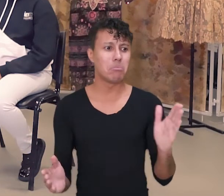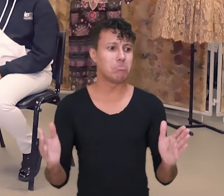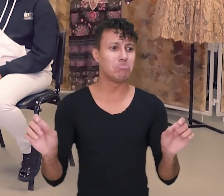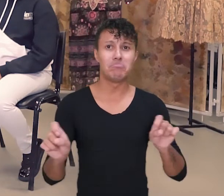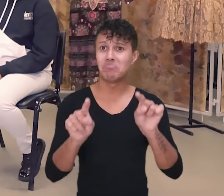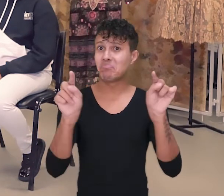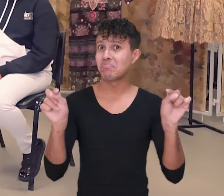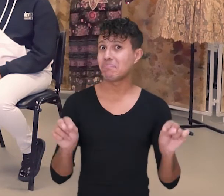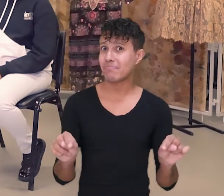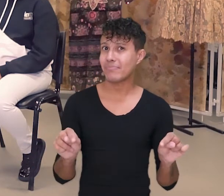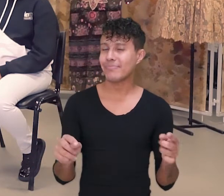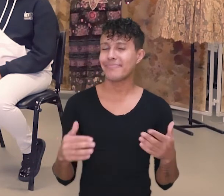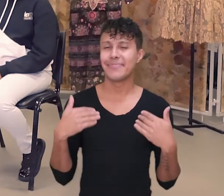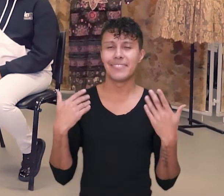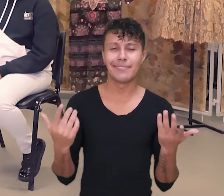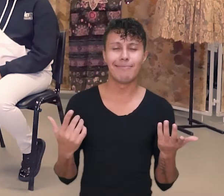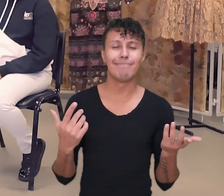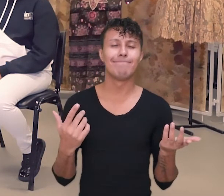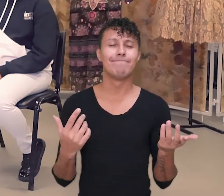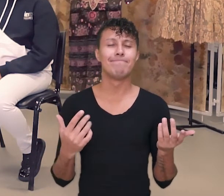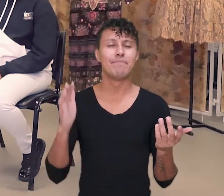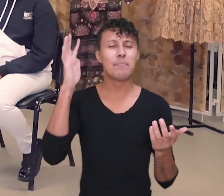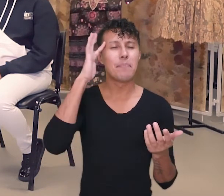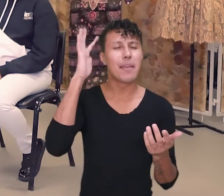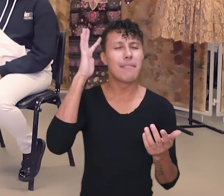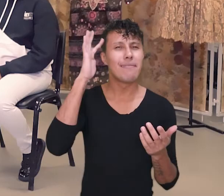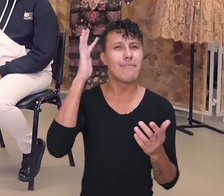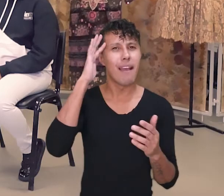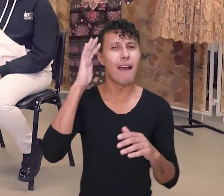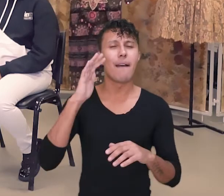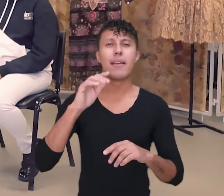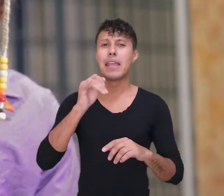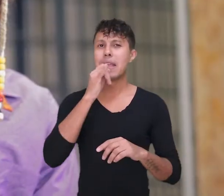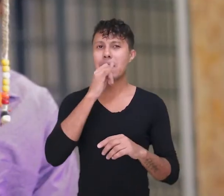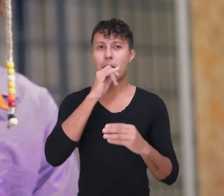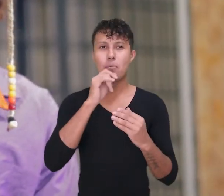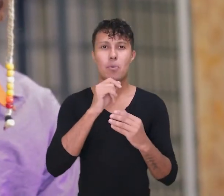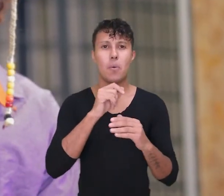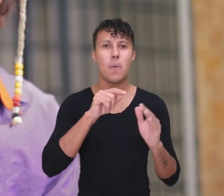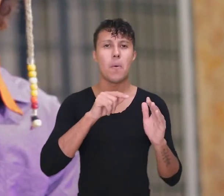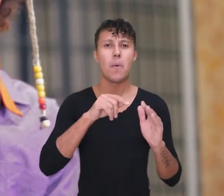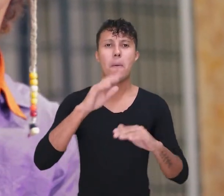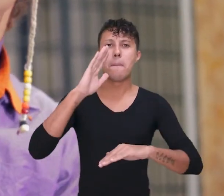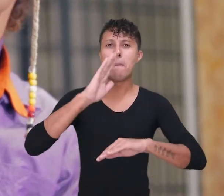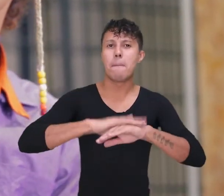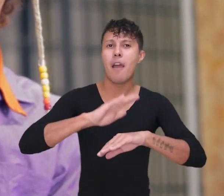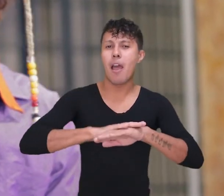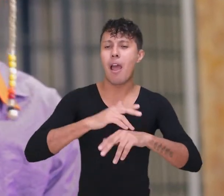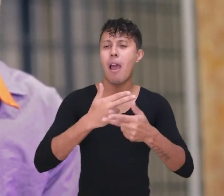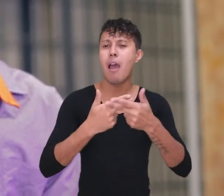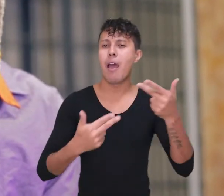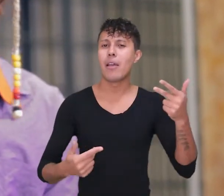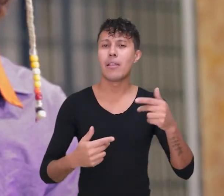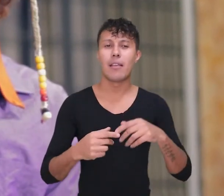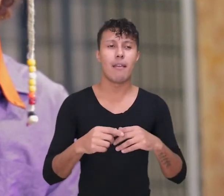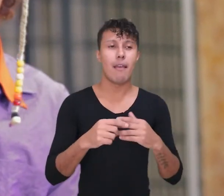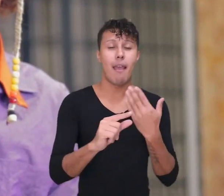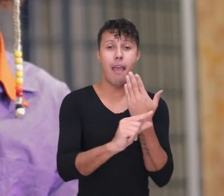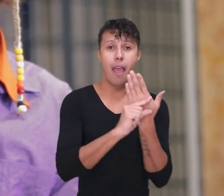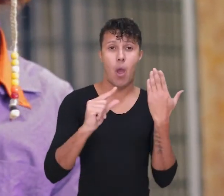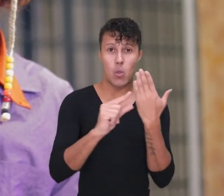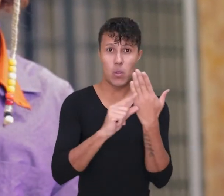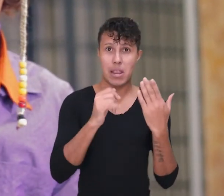olhar muitos trabalhos de autores, por exemplo, que